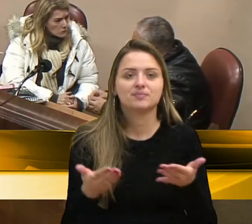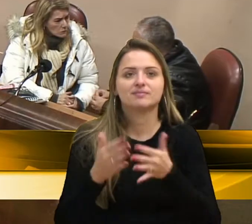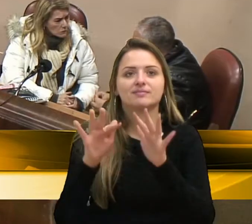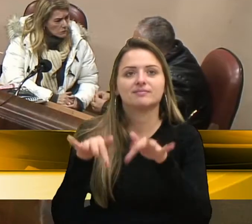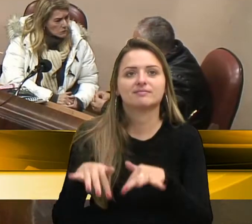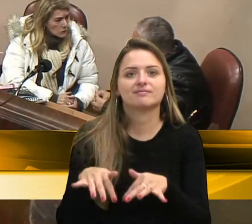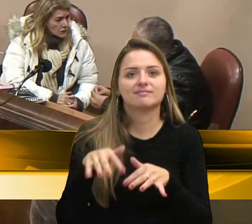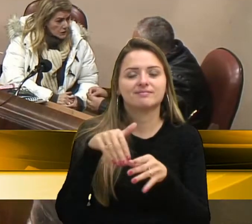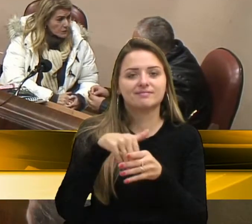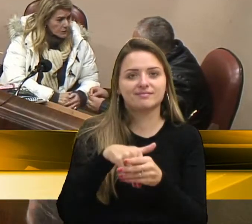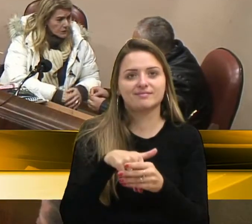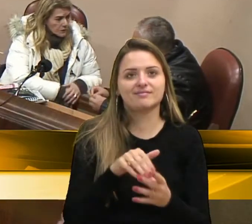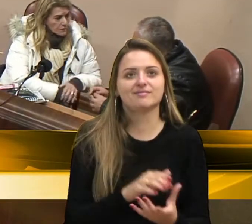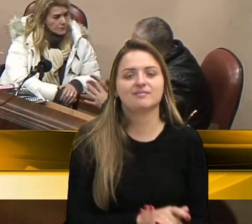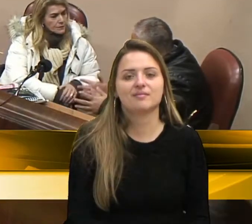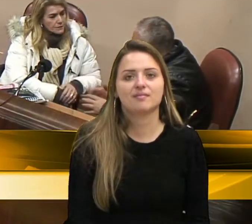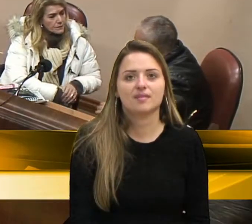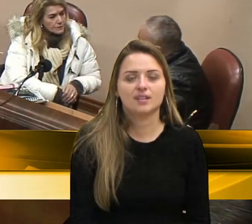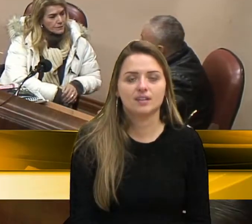Encerrada a votação.